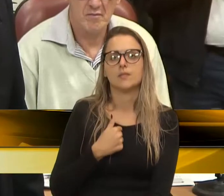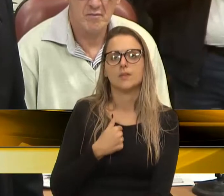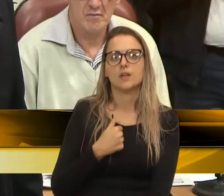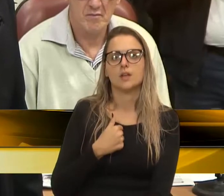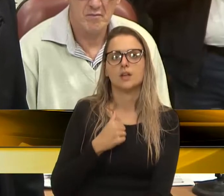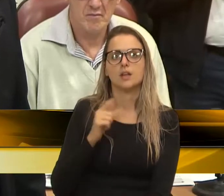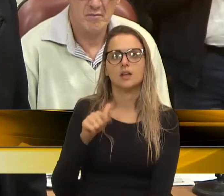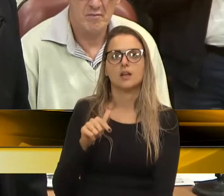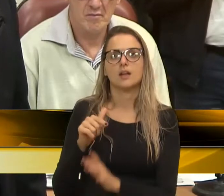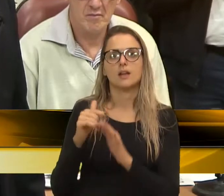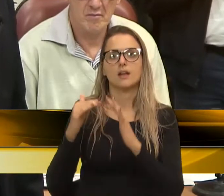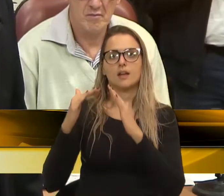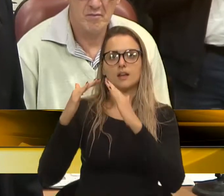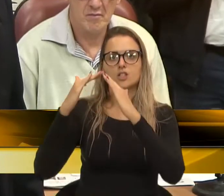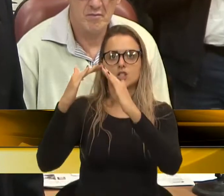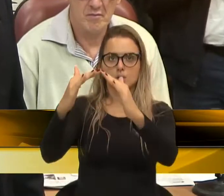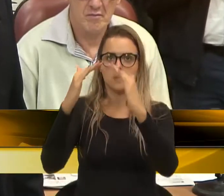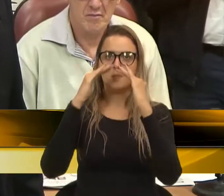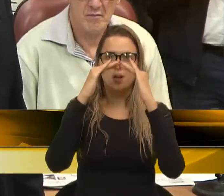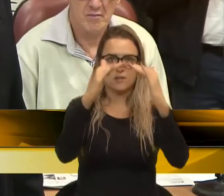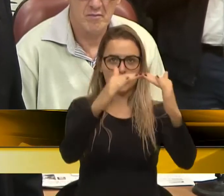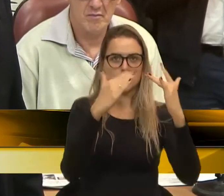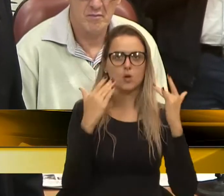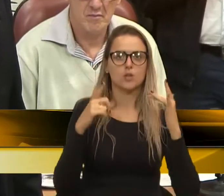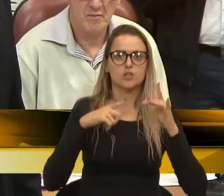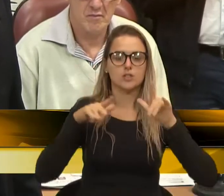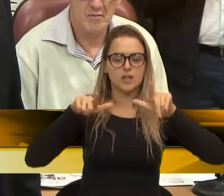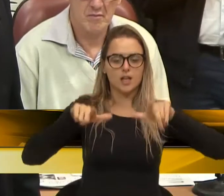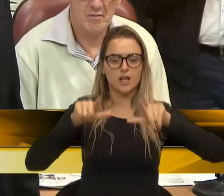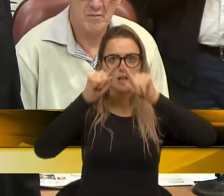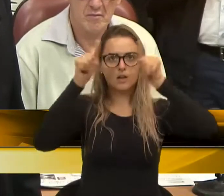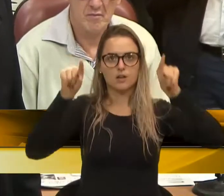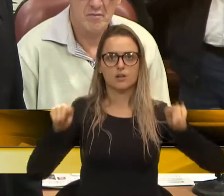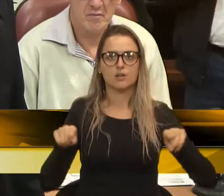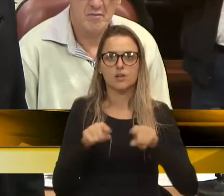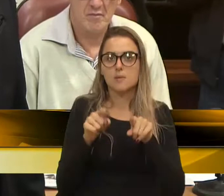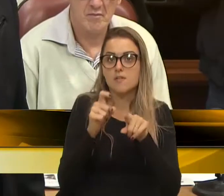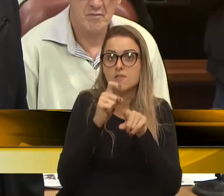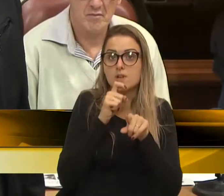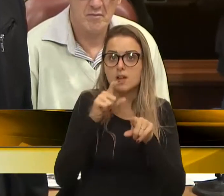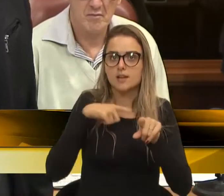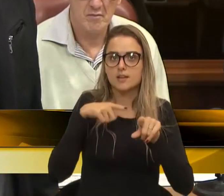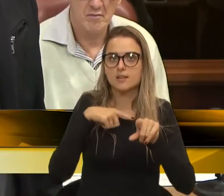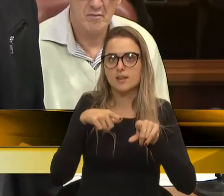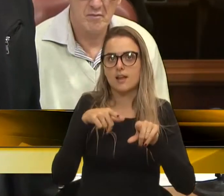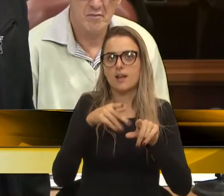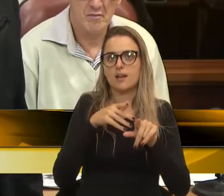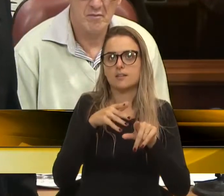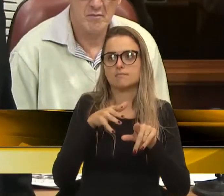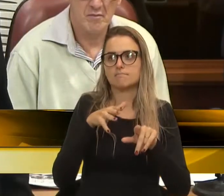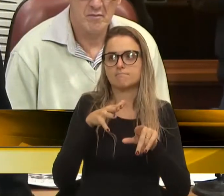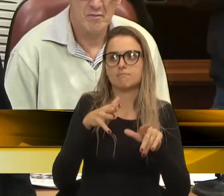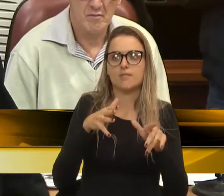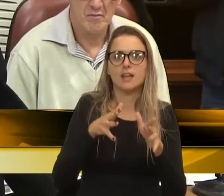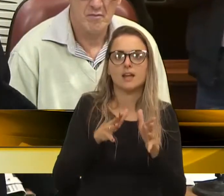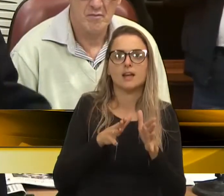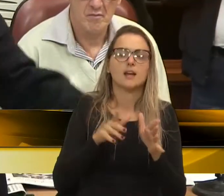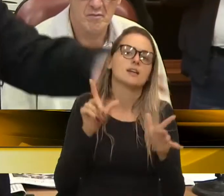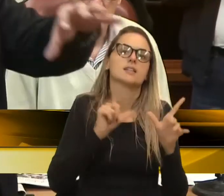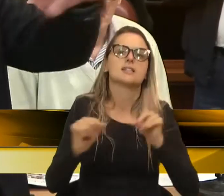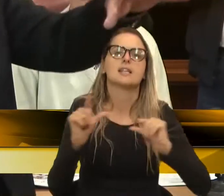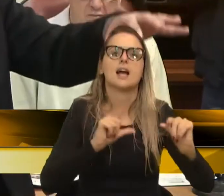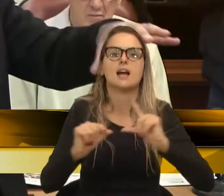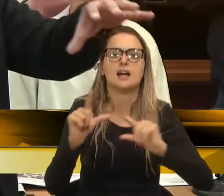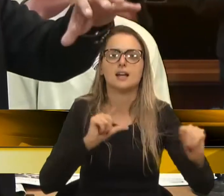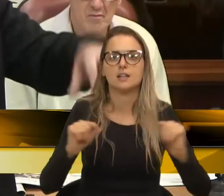de câmaras frias ali, né? Seria onde que se daria um escoamento à produção, onde que a gente percebe